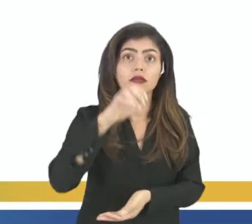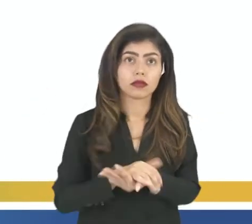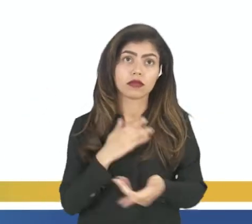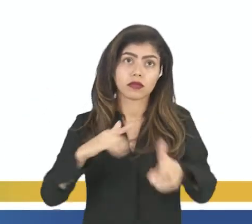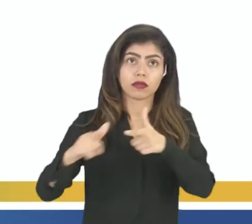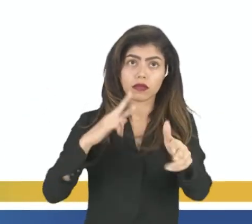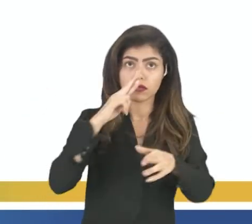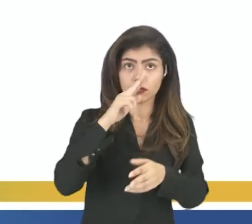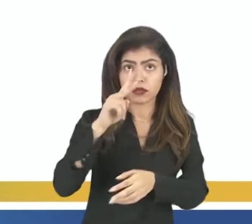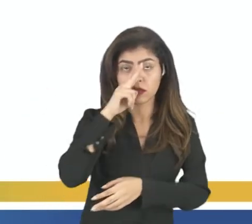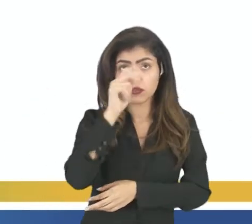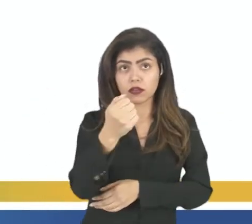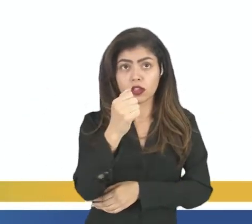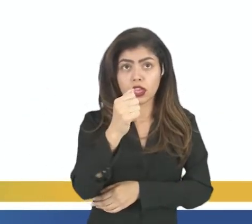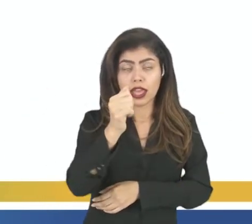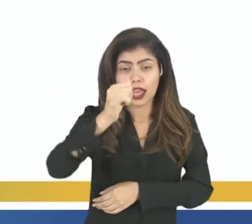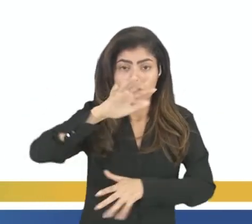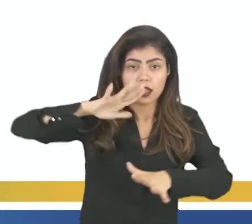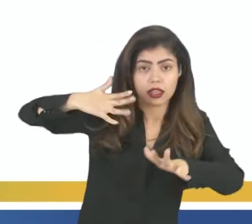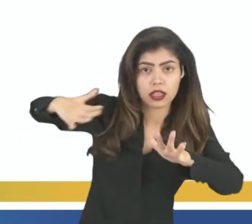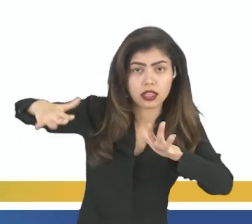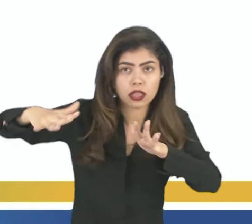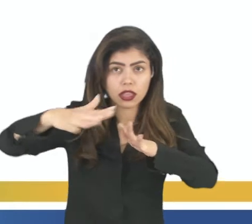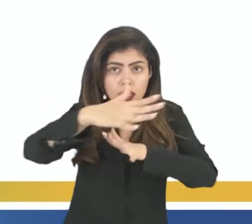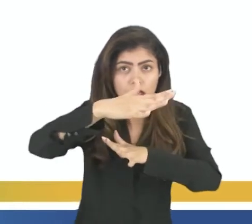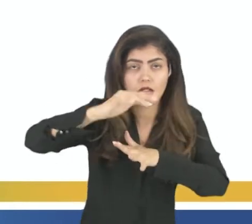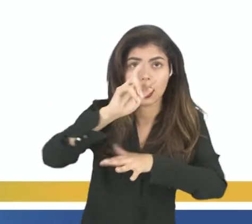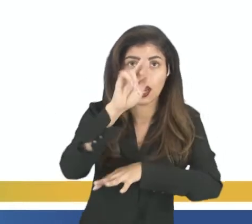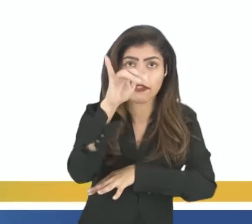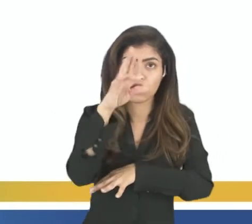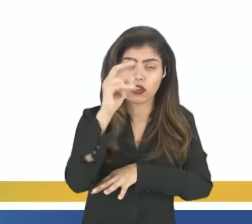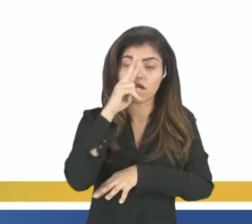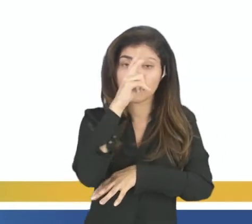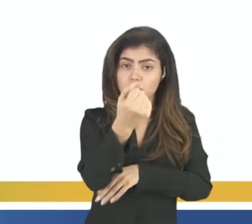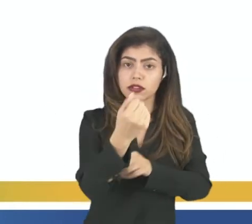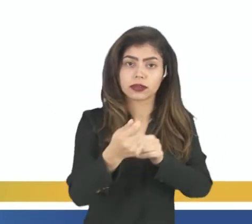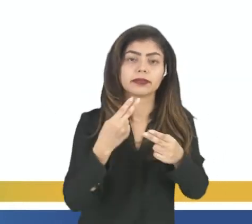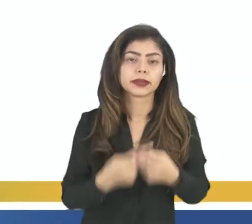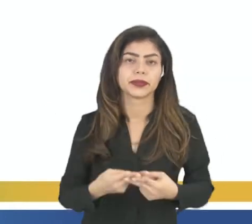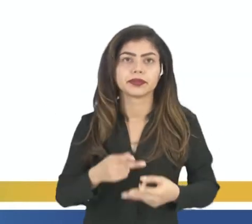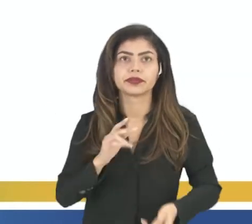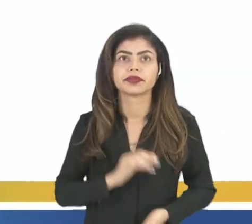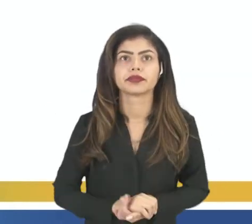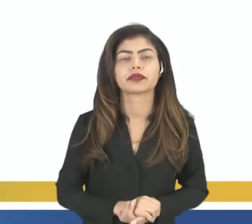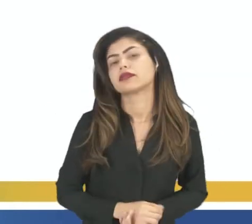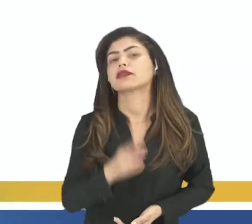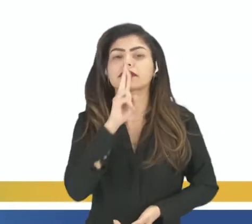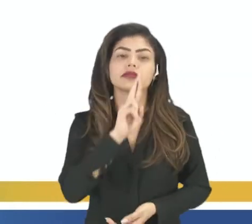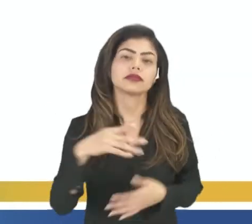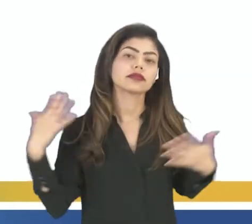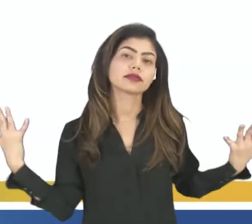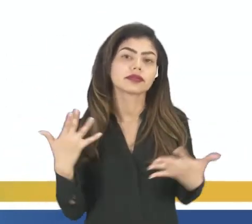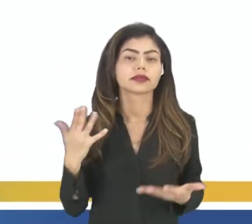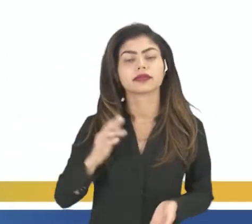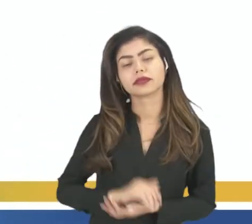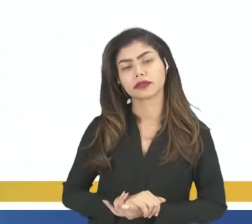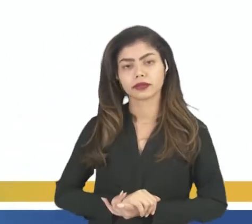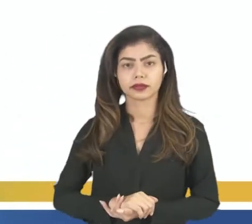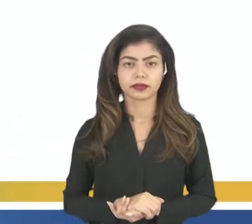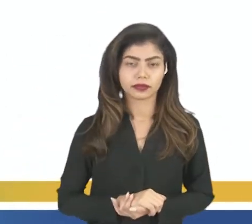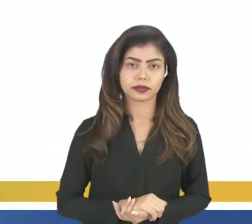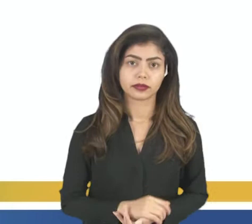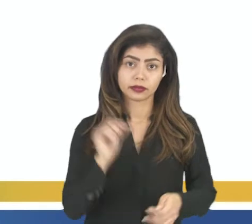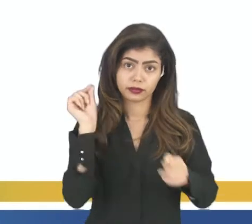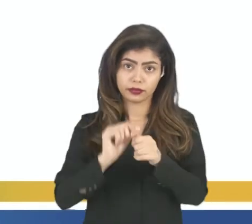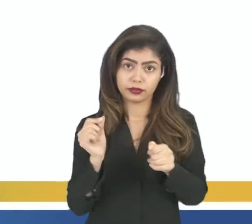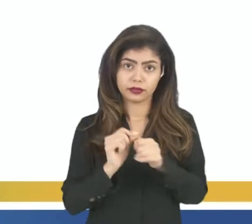trabalho realizado pela força gravitacional, força-peso. Então, vamos resolver. Então,